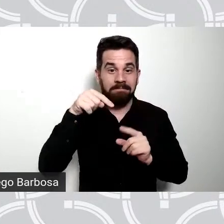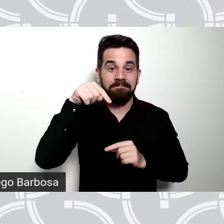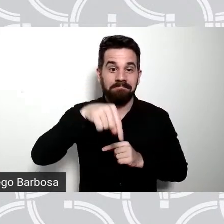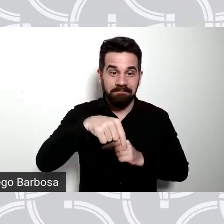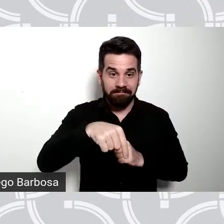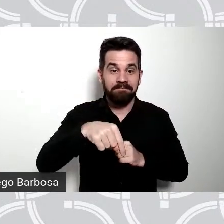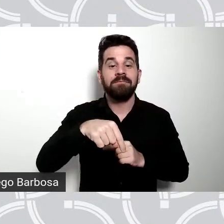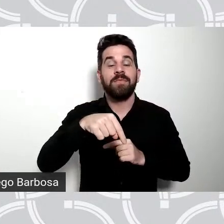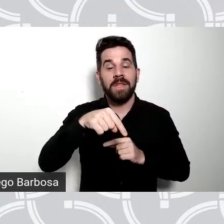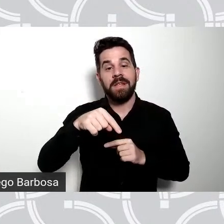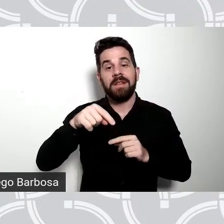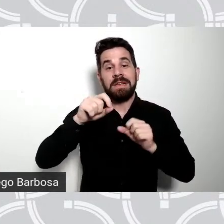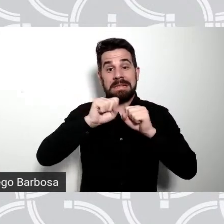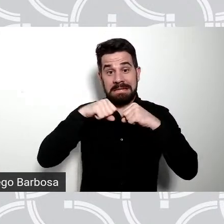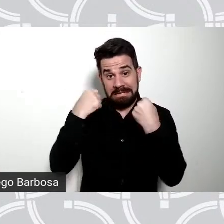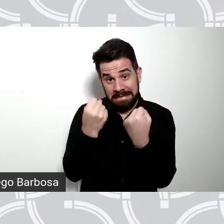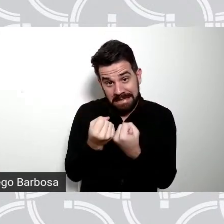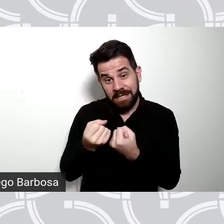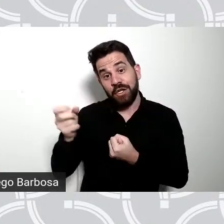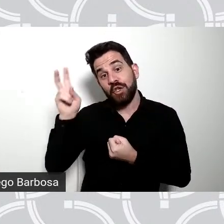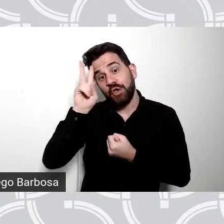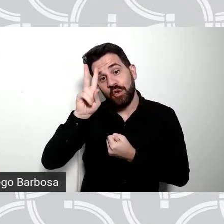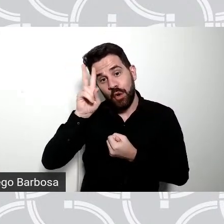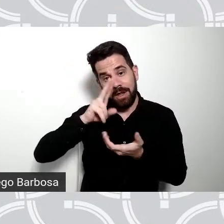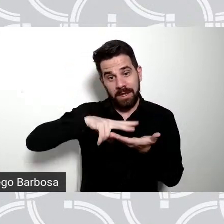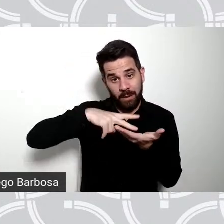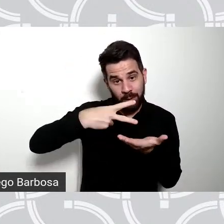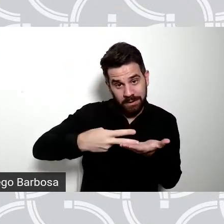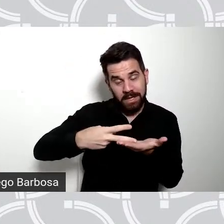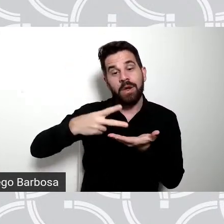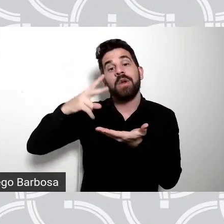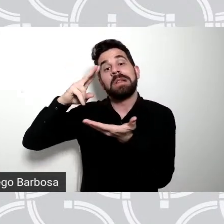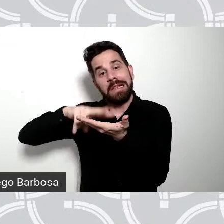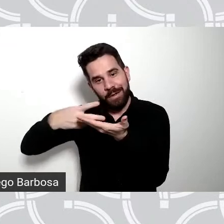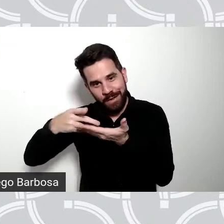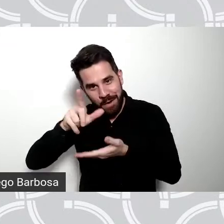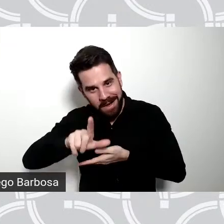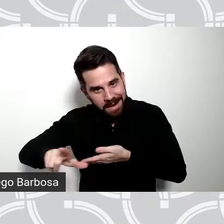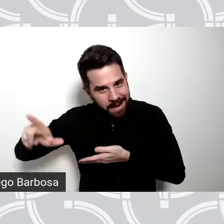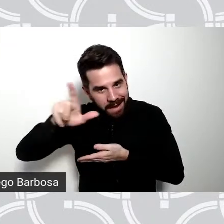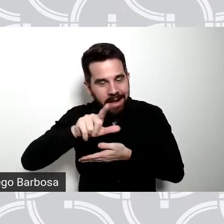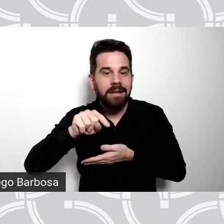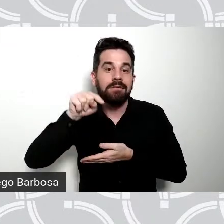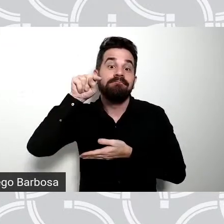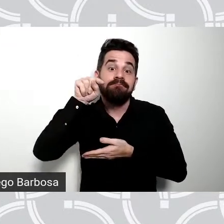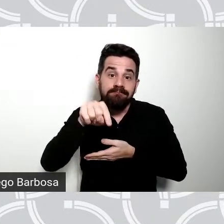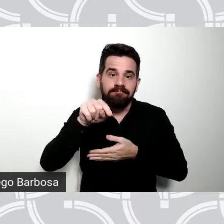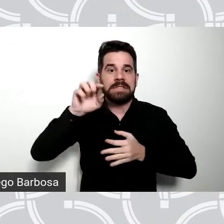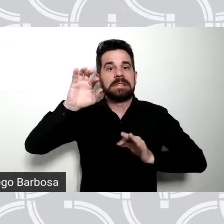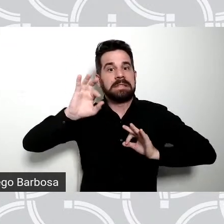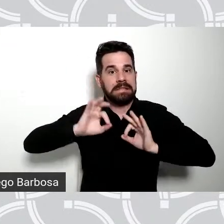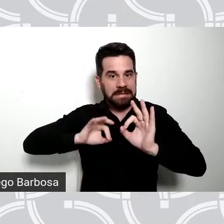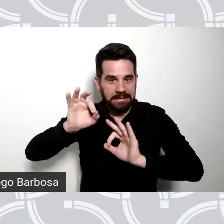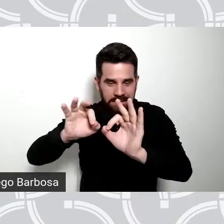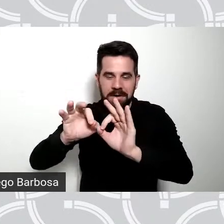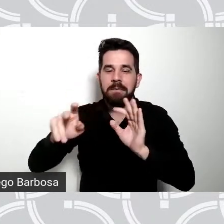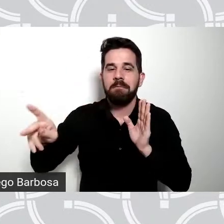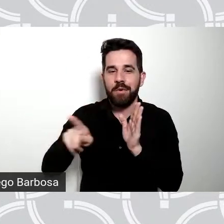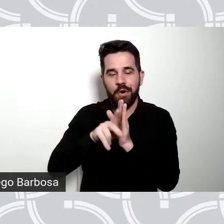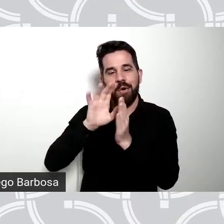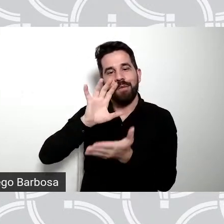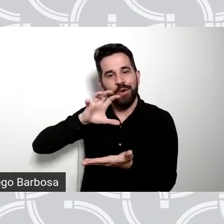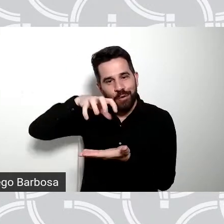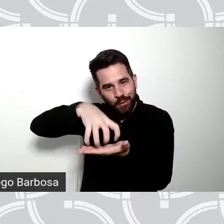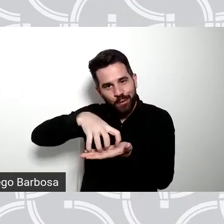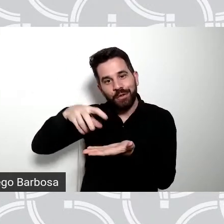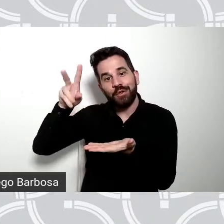da Tradução e da Tradução Literária, um evento produzido e organizado pelo Núcleo de História da